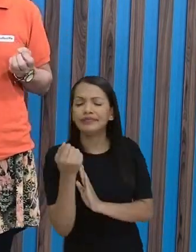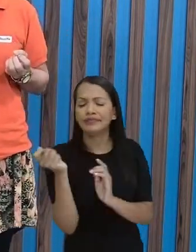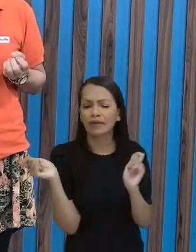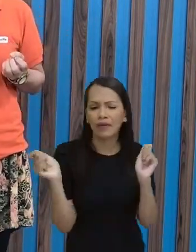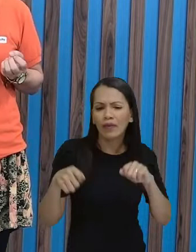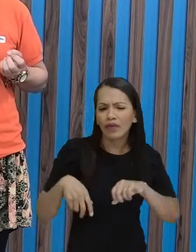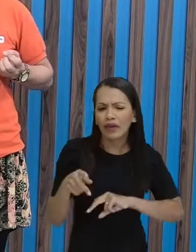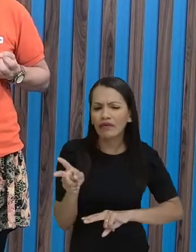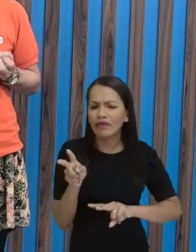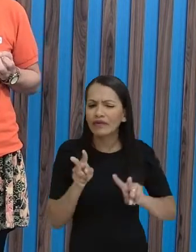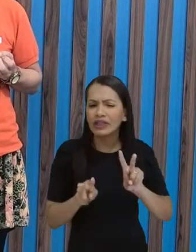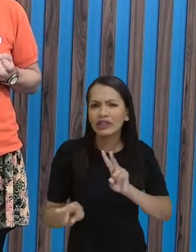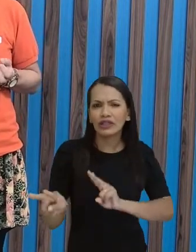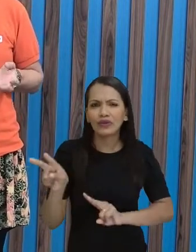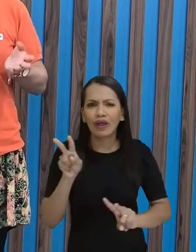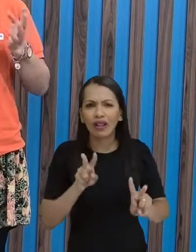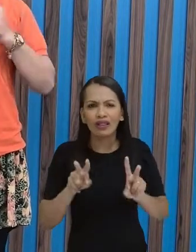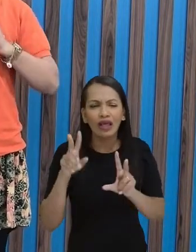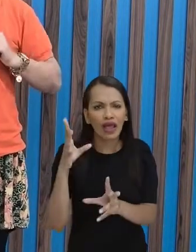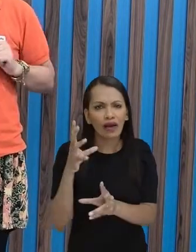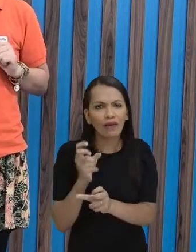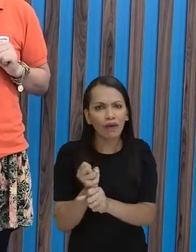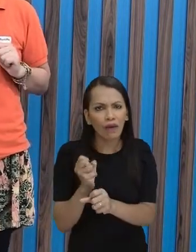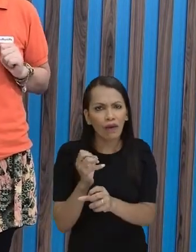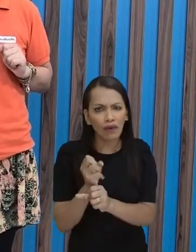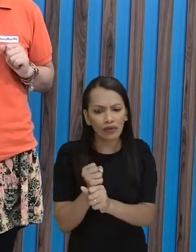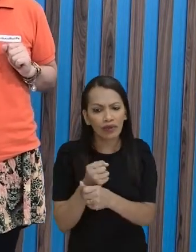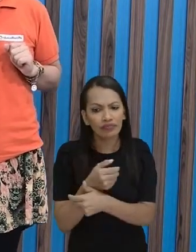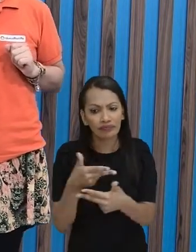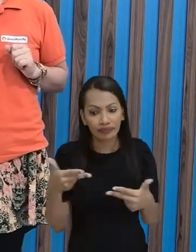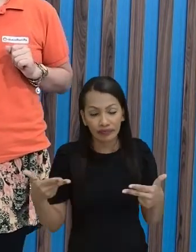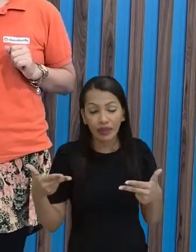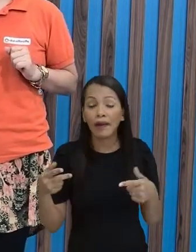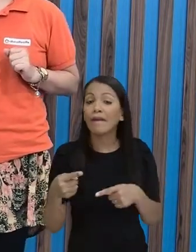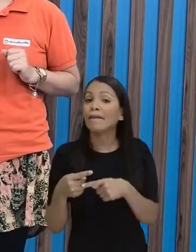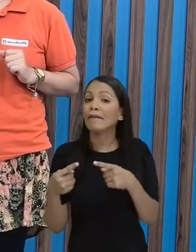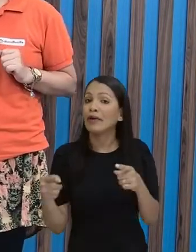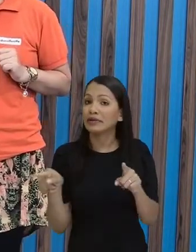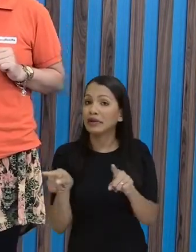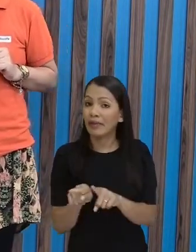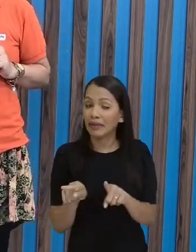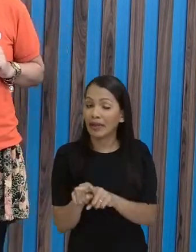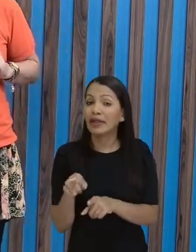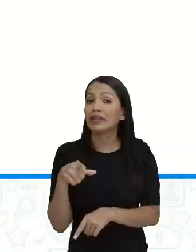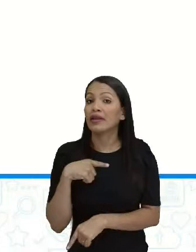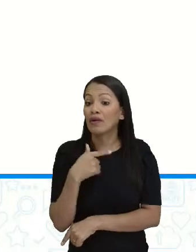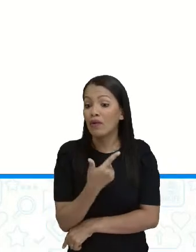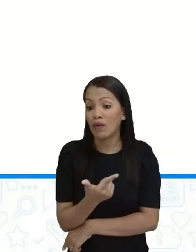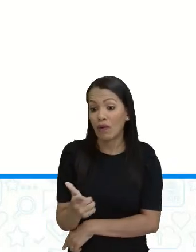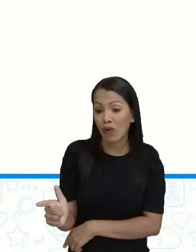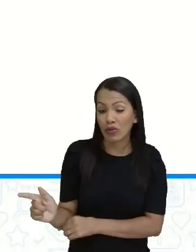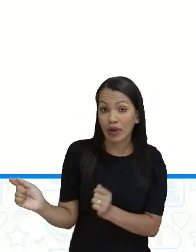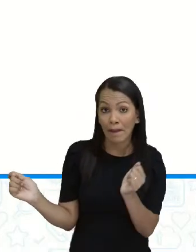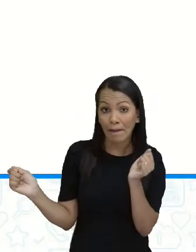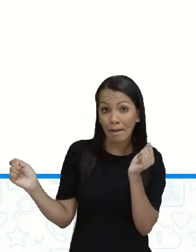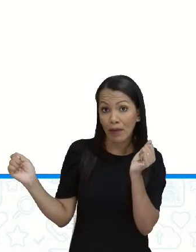o problema, tá certo, crianças? Mas tem outra forma também de resolver o problema. Olha